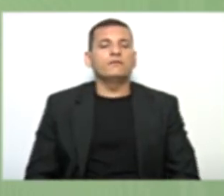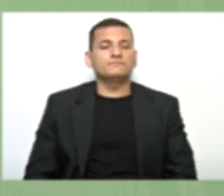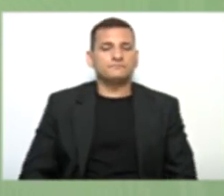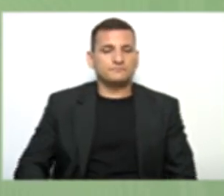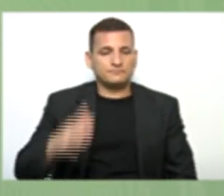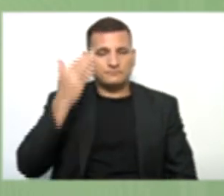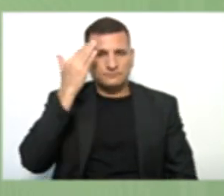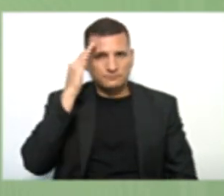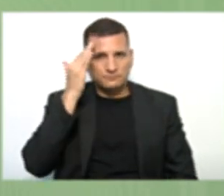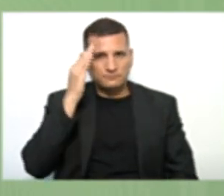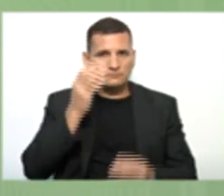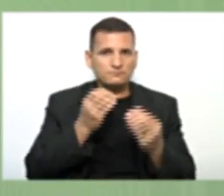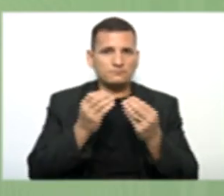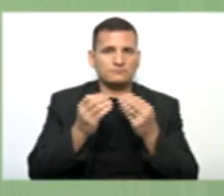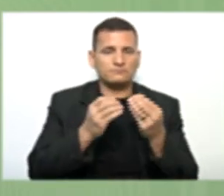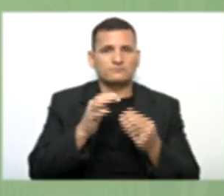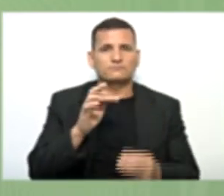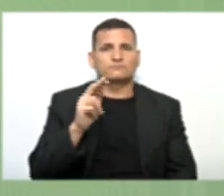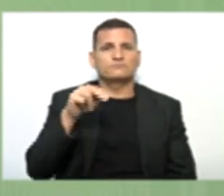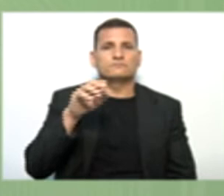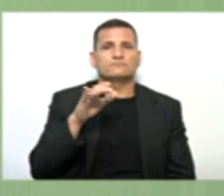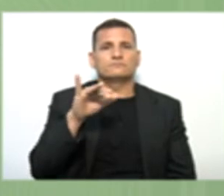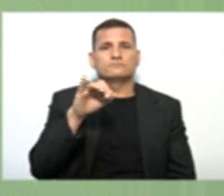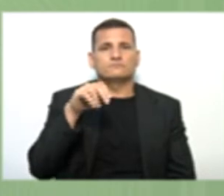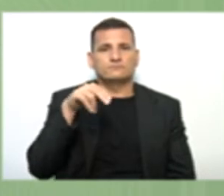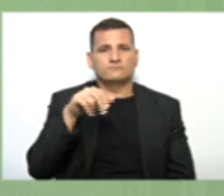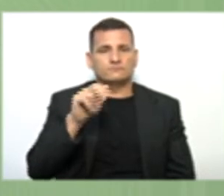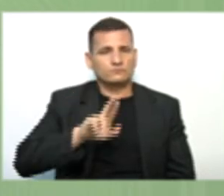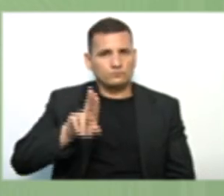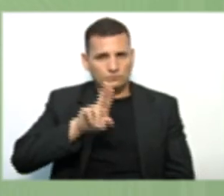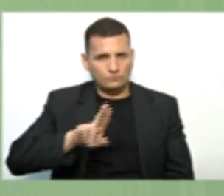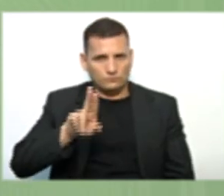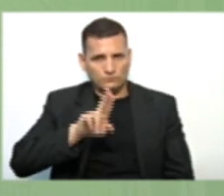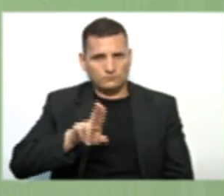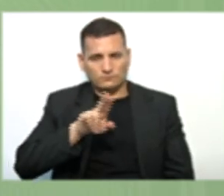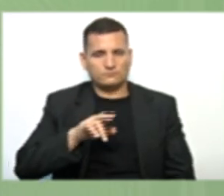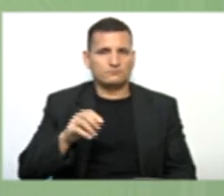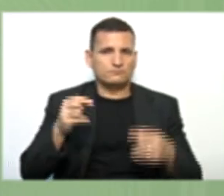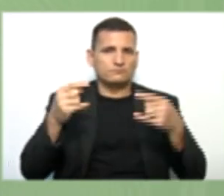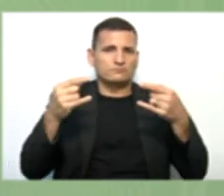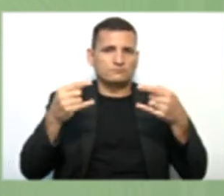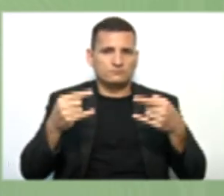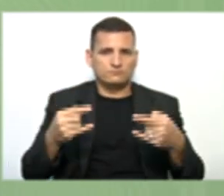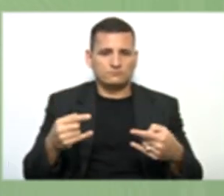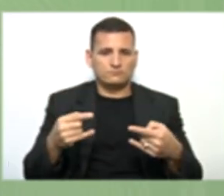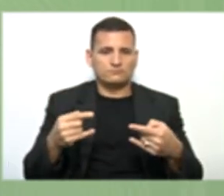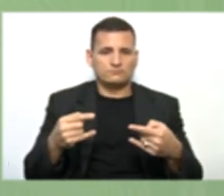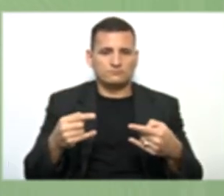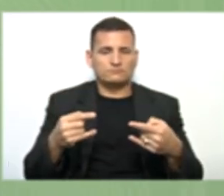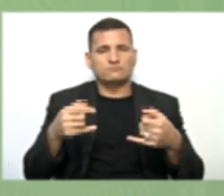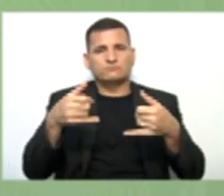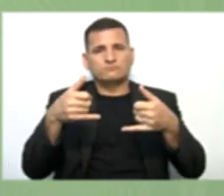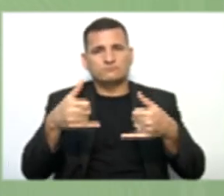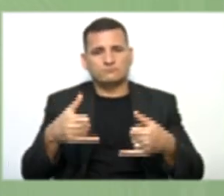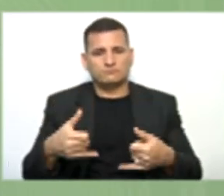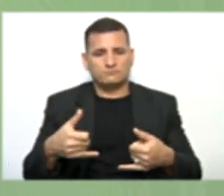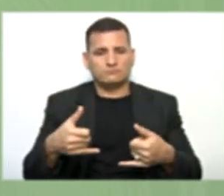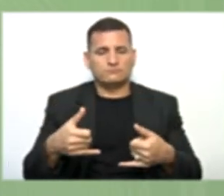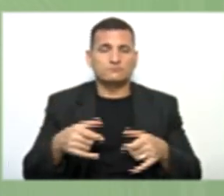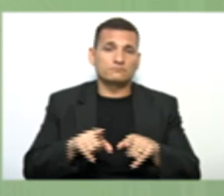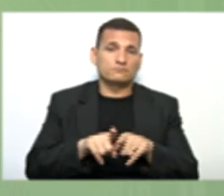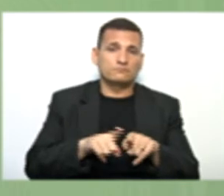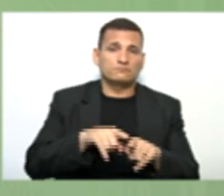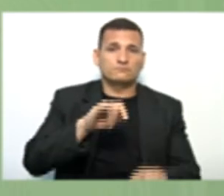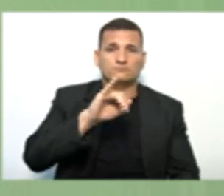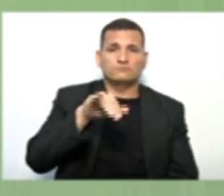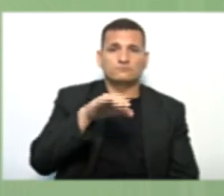como funciona os vetores, tá? Em Python e o jogo da velha em multiplayer. Quando eu falo de vetores, eu estou